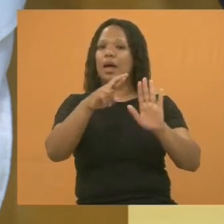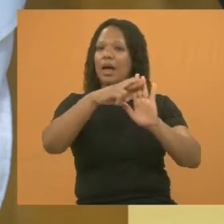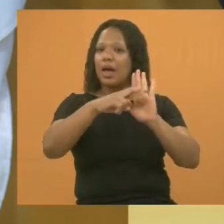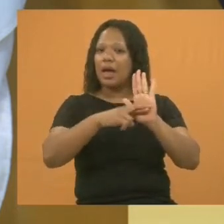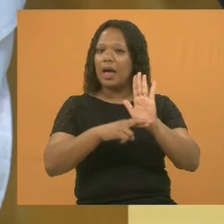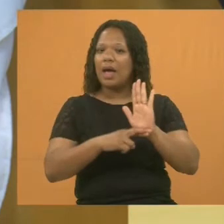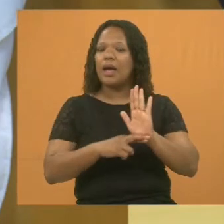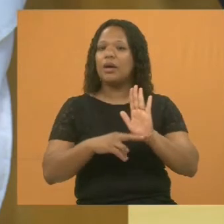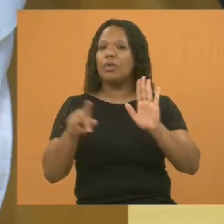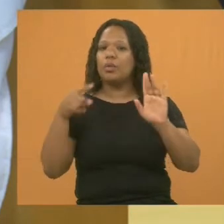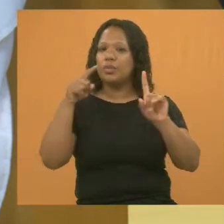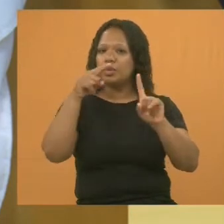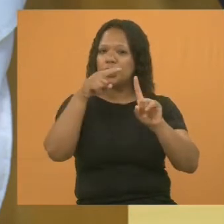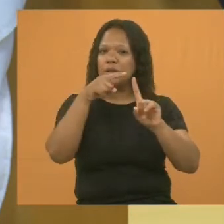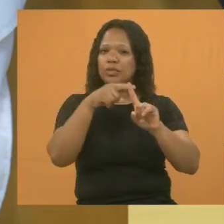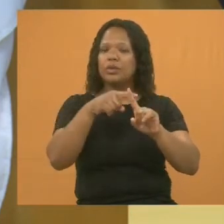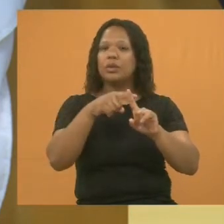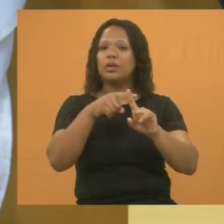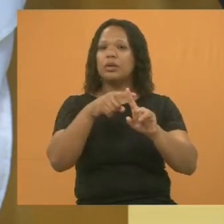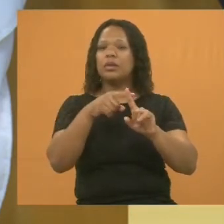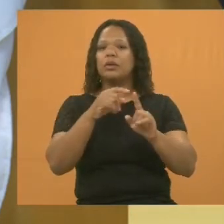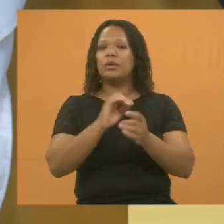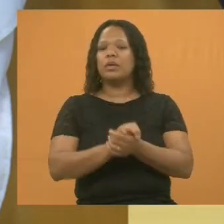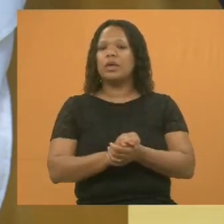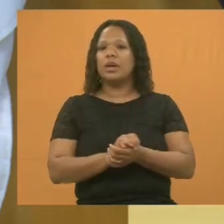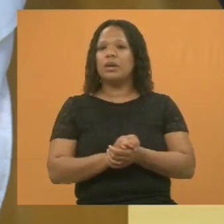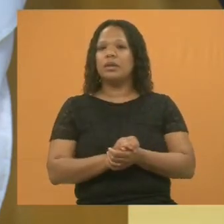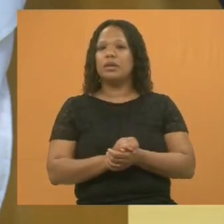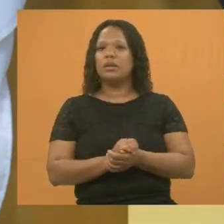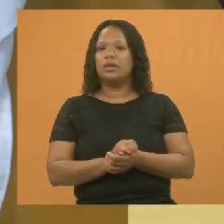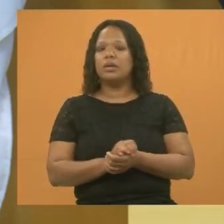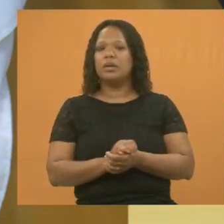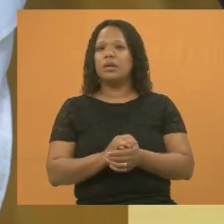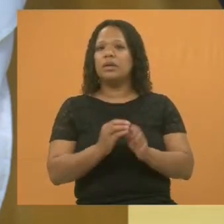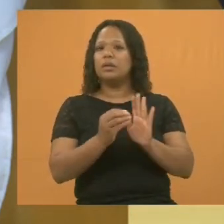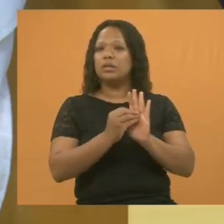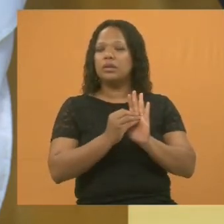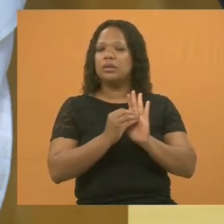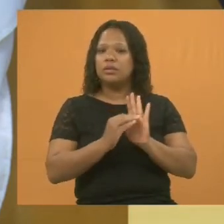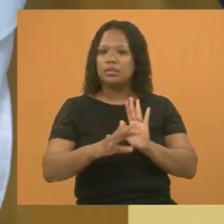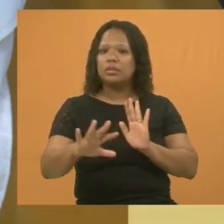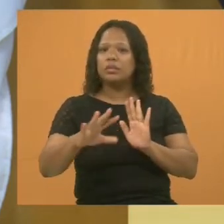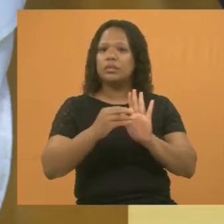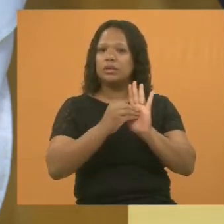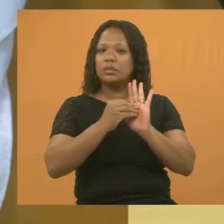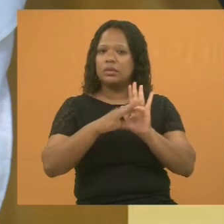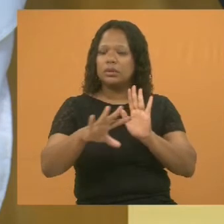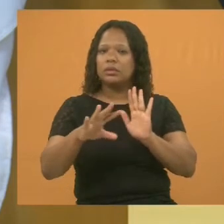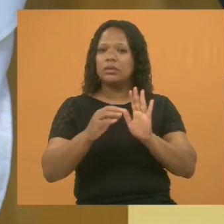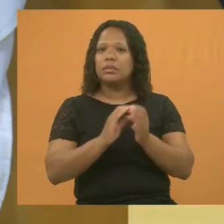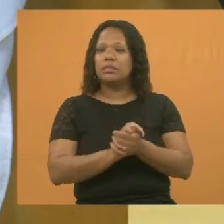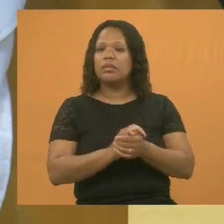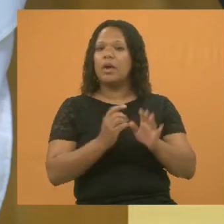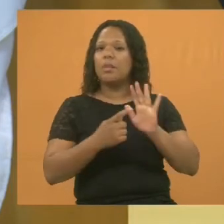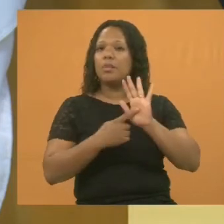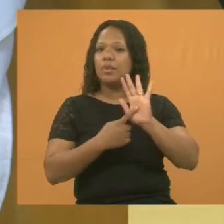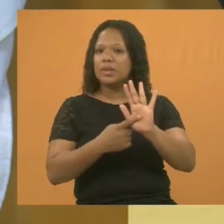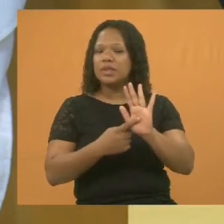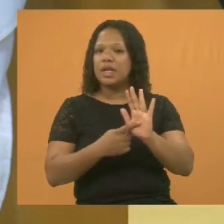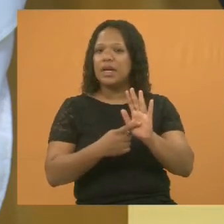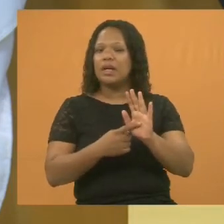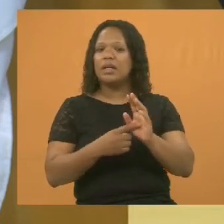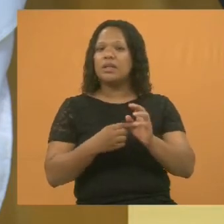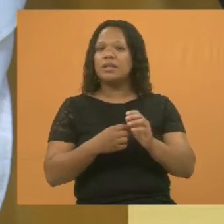diretrizes, objetivos, metas, ações e indicadores. Indicadores que vão permitir uma avaliação